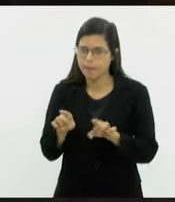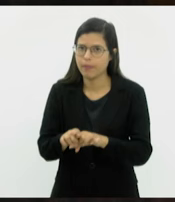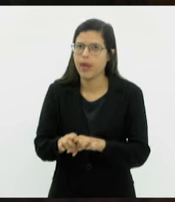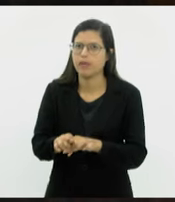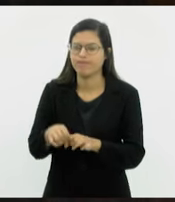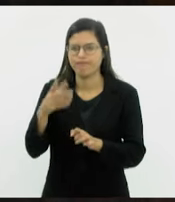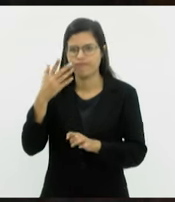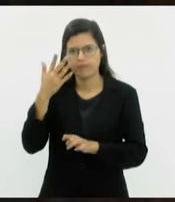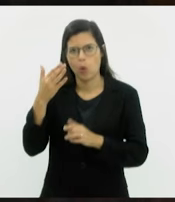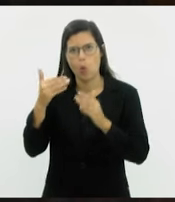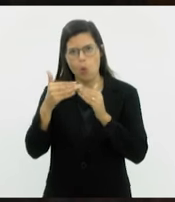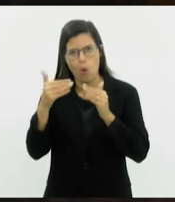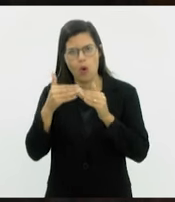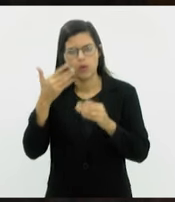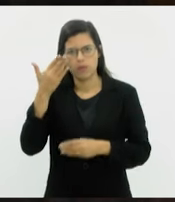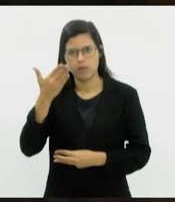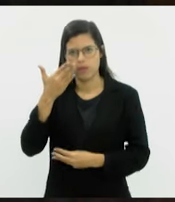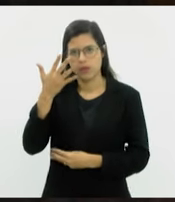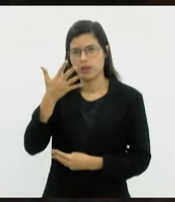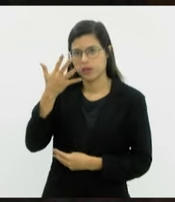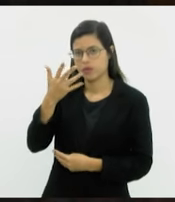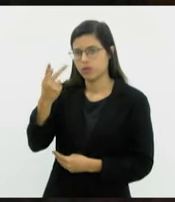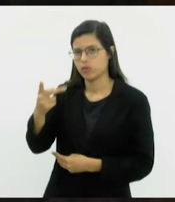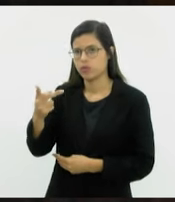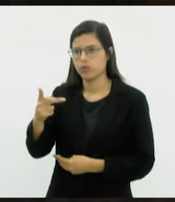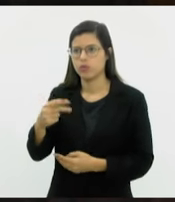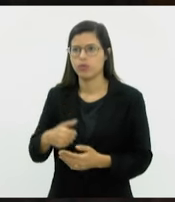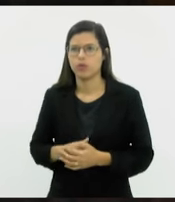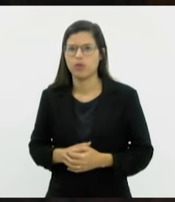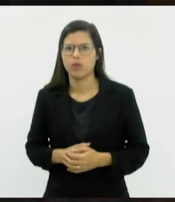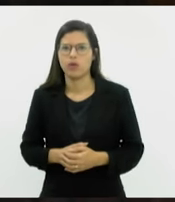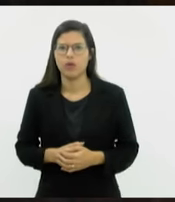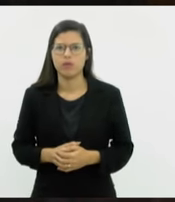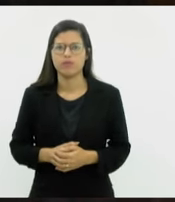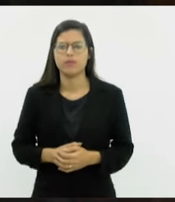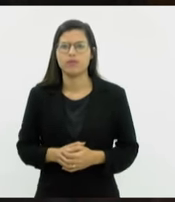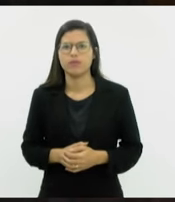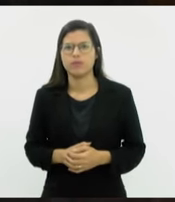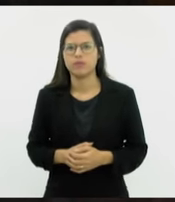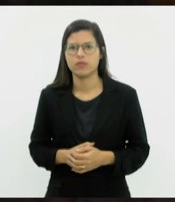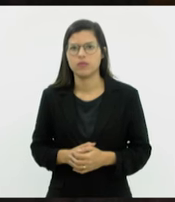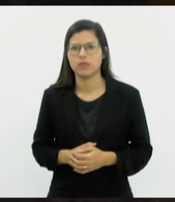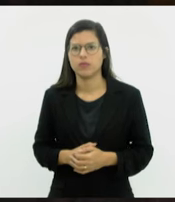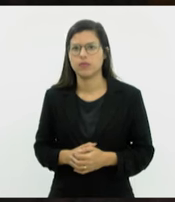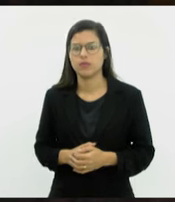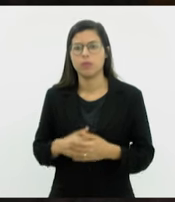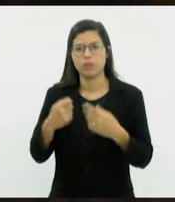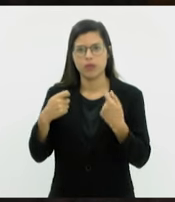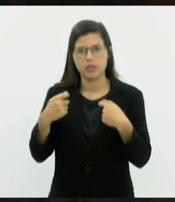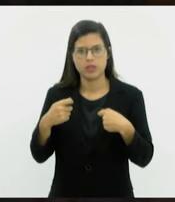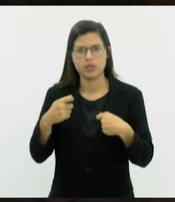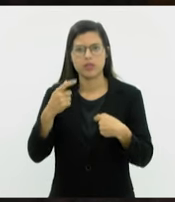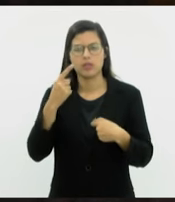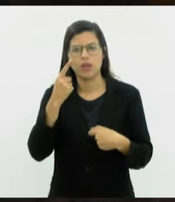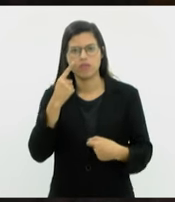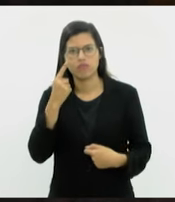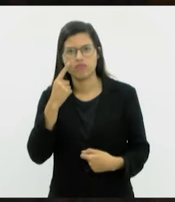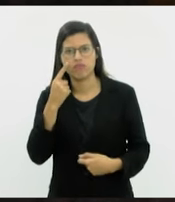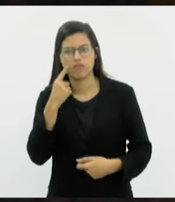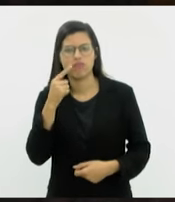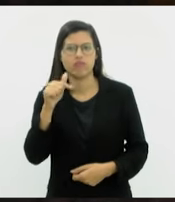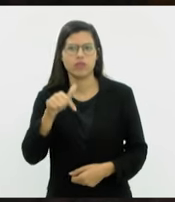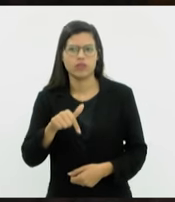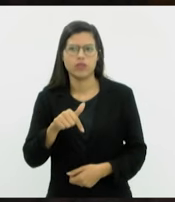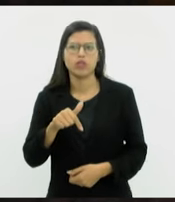bem colocadas, só verdade, e isso sim precisa ser revisto, como foi pela Casa, mas